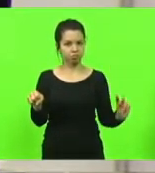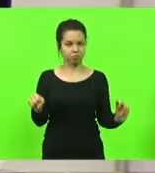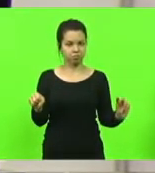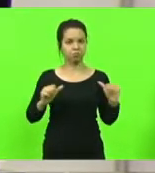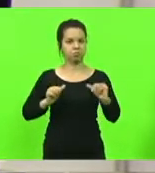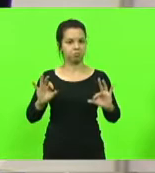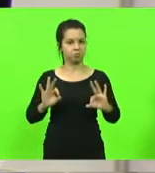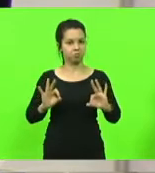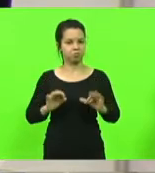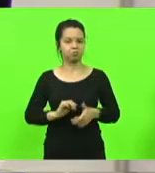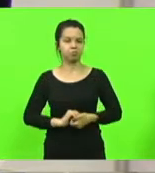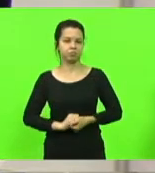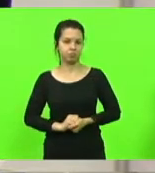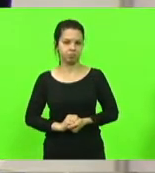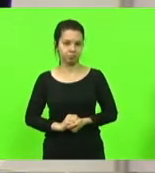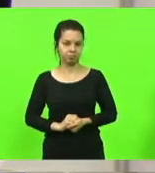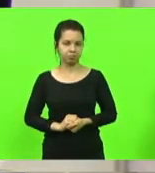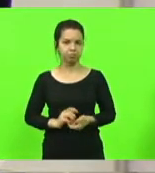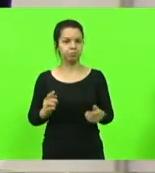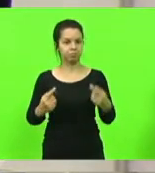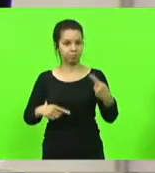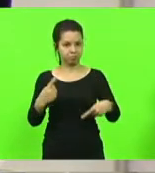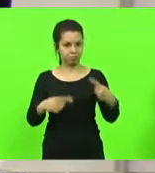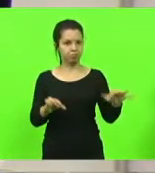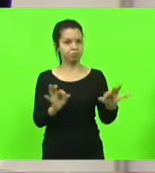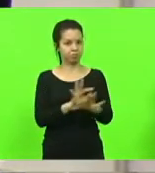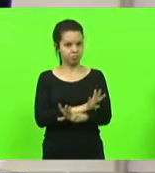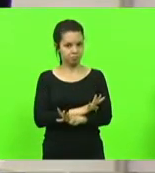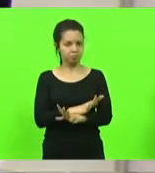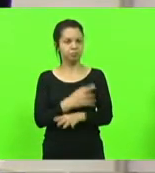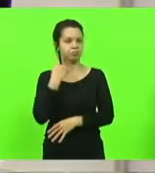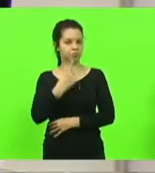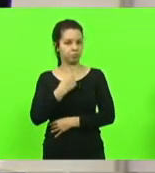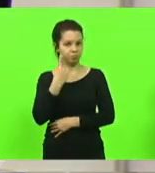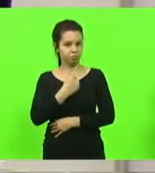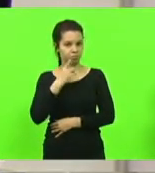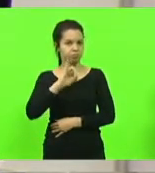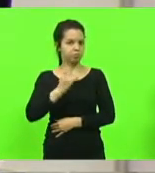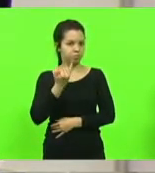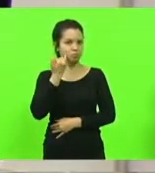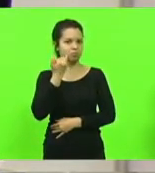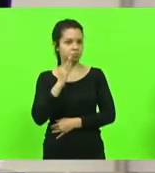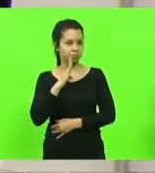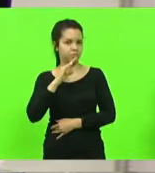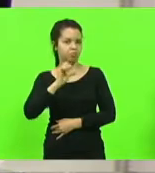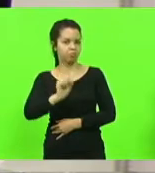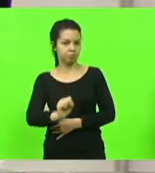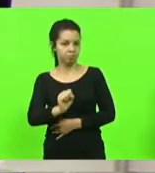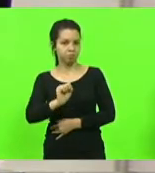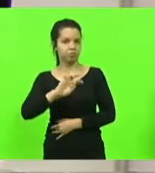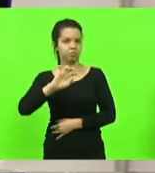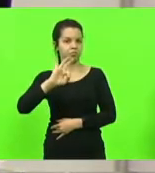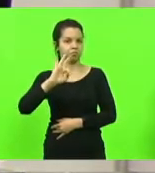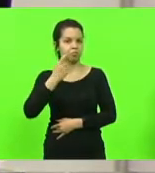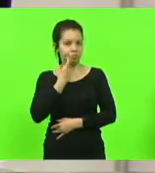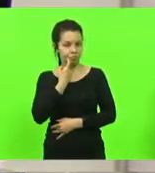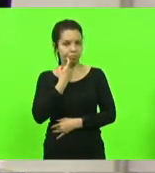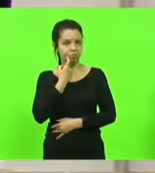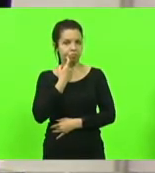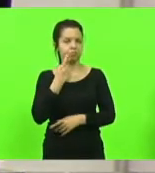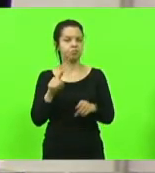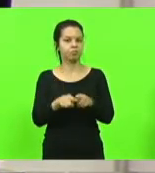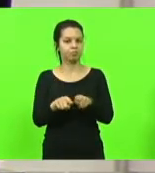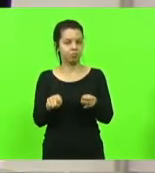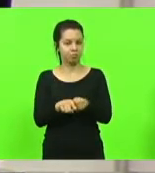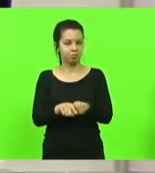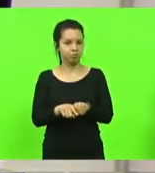nenhuma abstenção. Após ser discutido pelos senhores deputados Gessé Lopes, Bruno Souza, Frigo e as senhoras